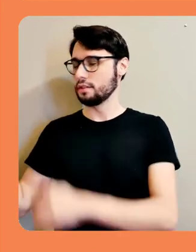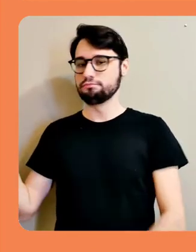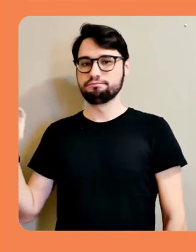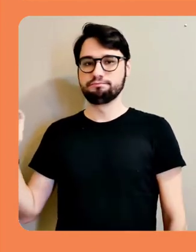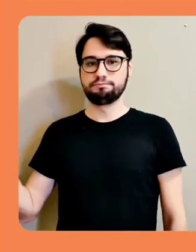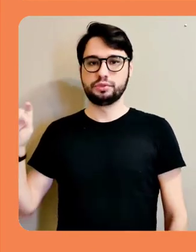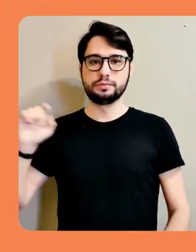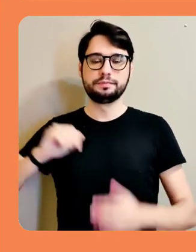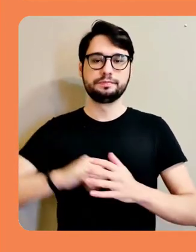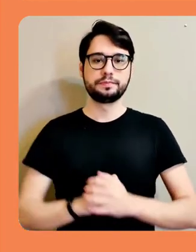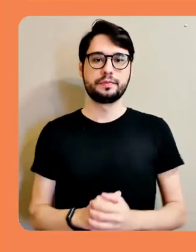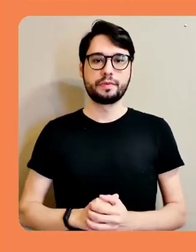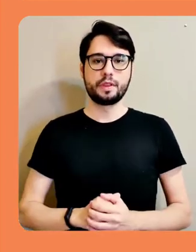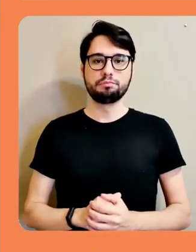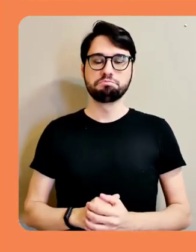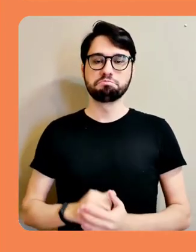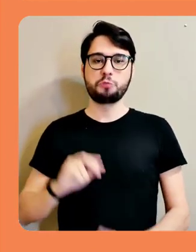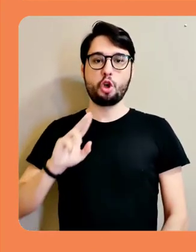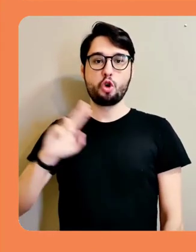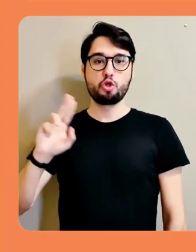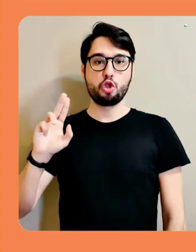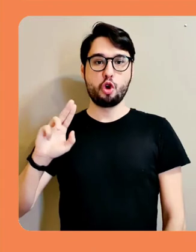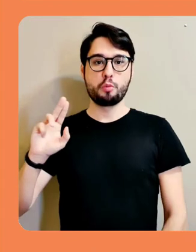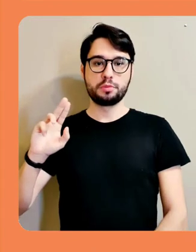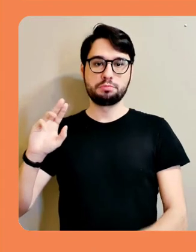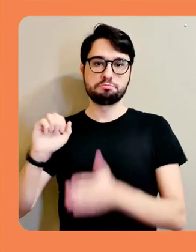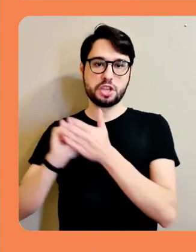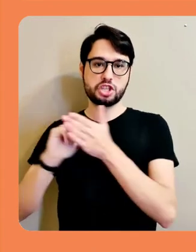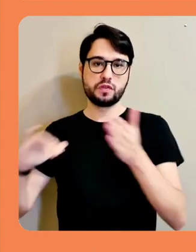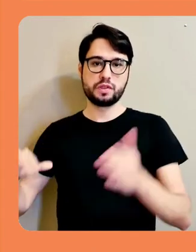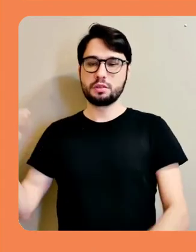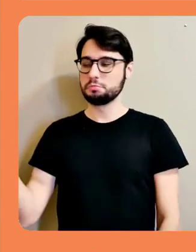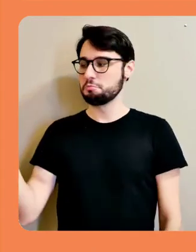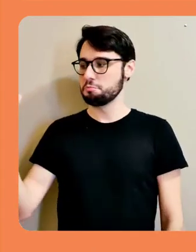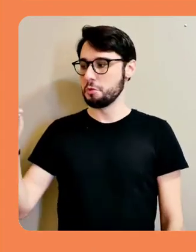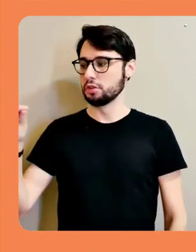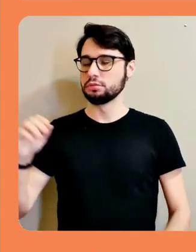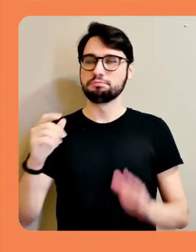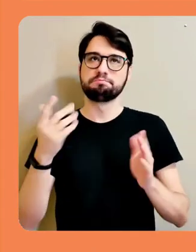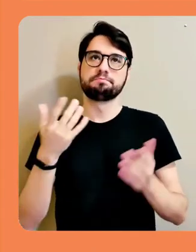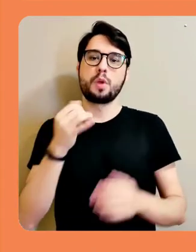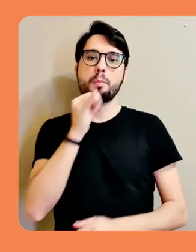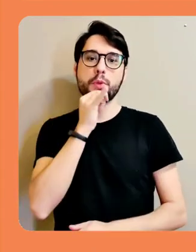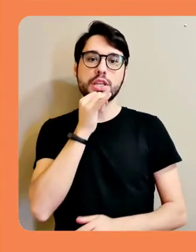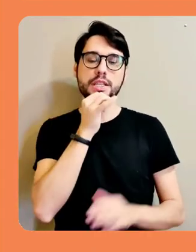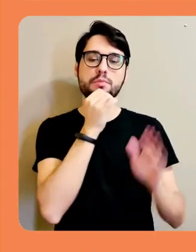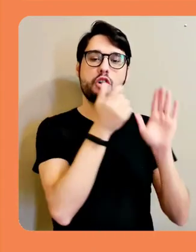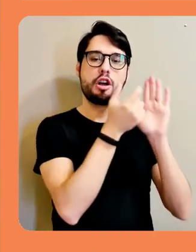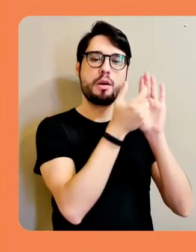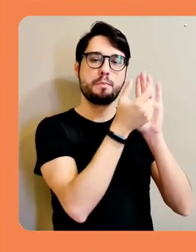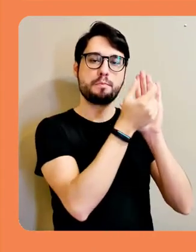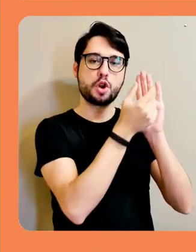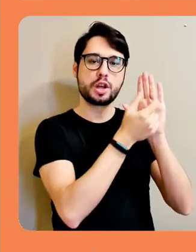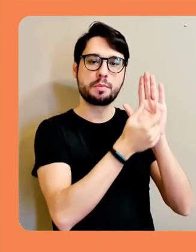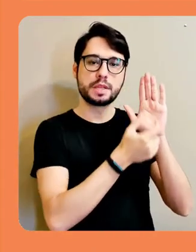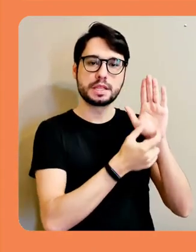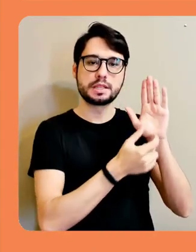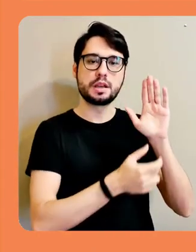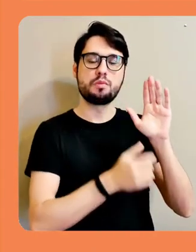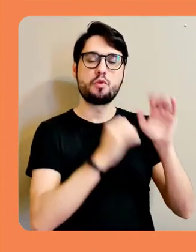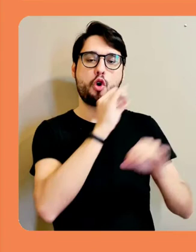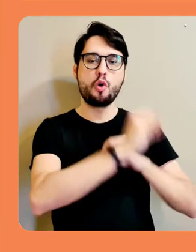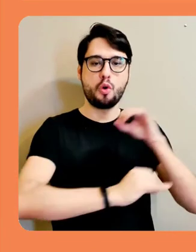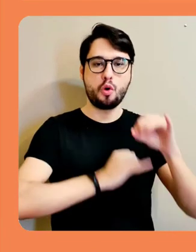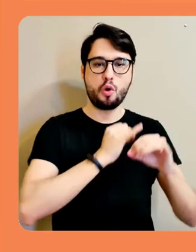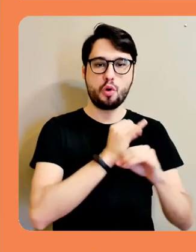ferramenta externa adicionar é bom aqui eu dou o nome da minha atividade né